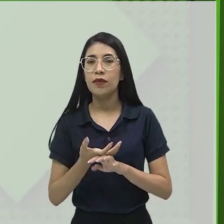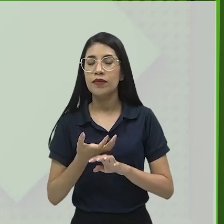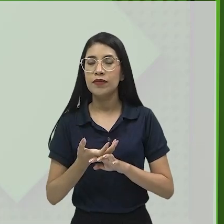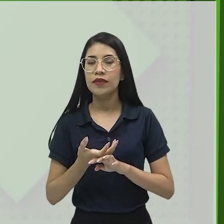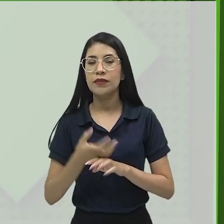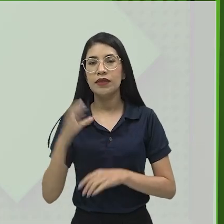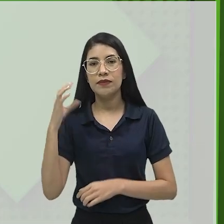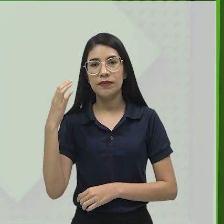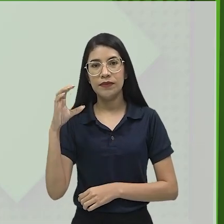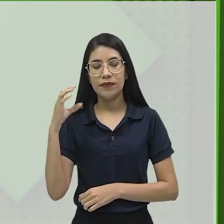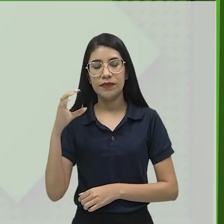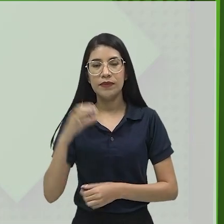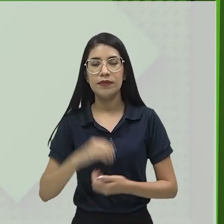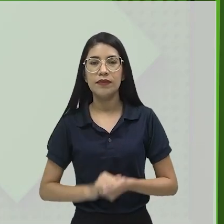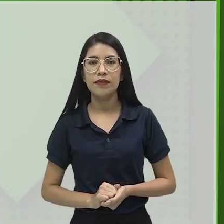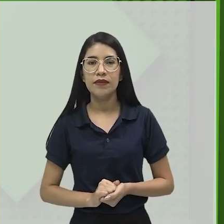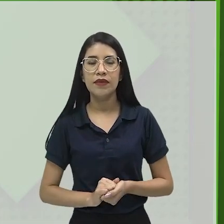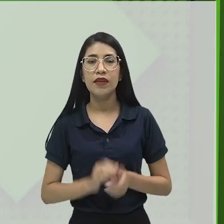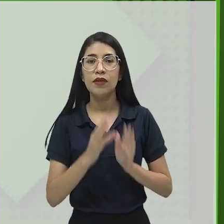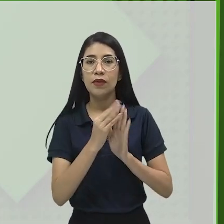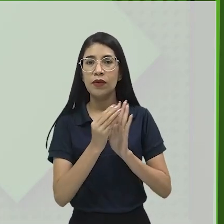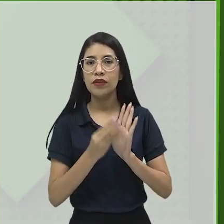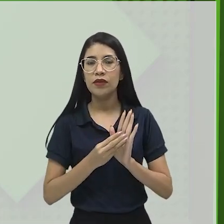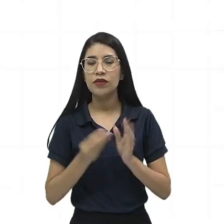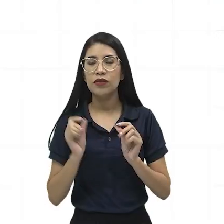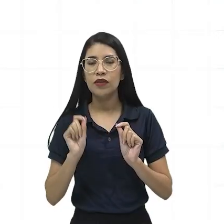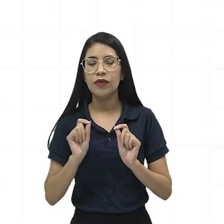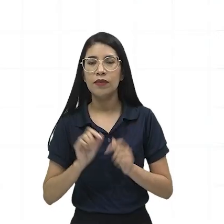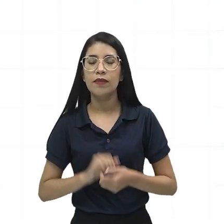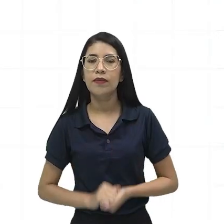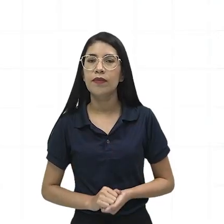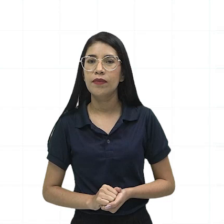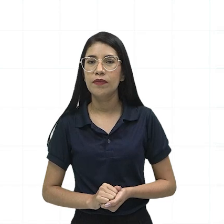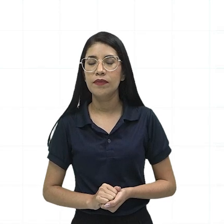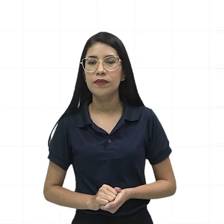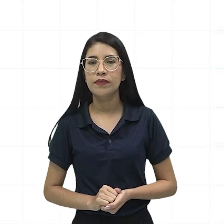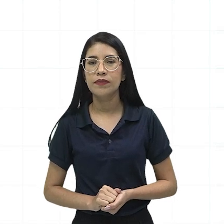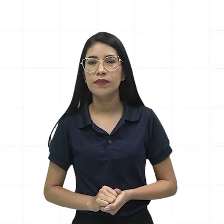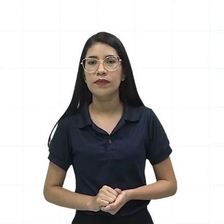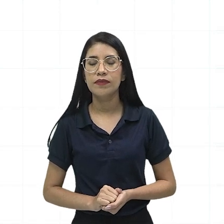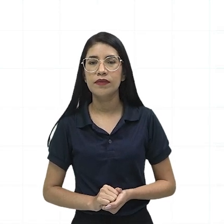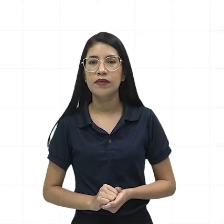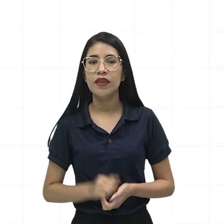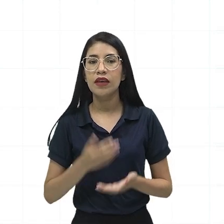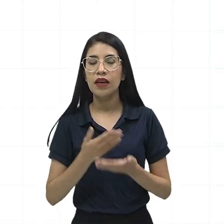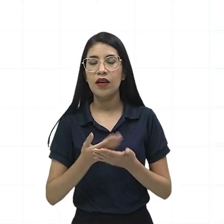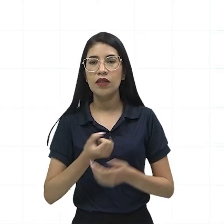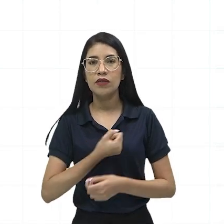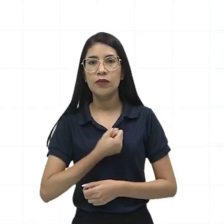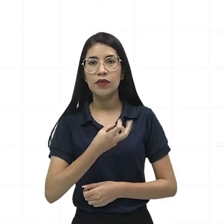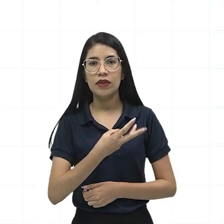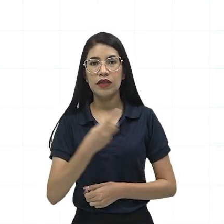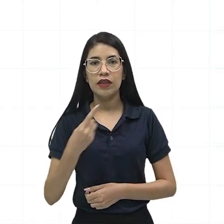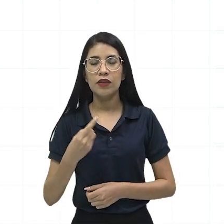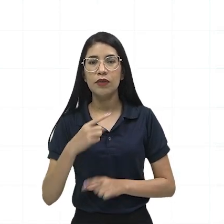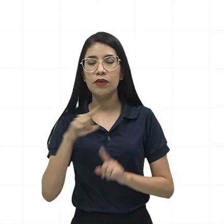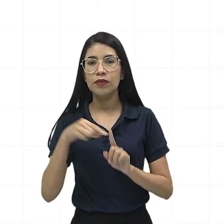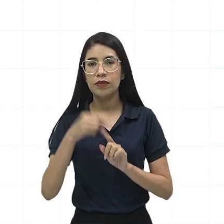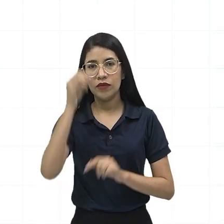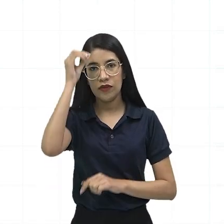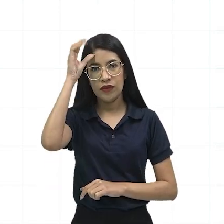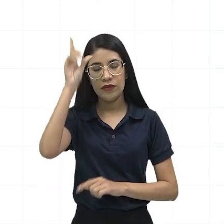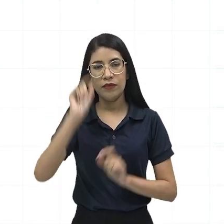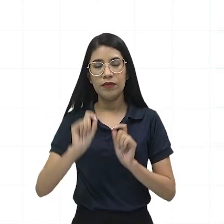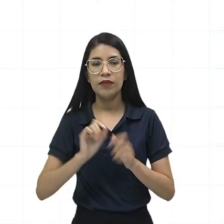de ciências, e vamos conhecer a nossa aula de hoje. Então, a aula de número 31 tem como objeto